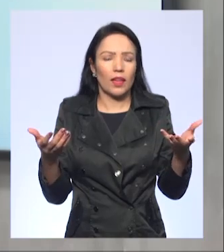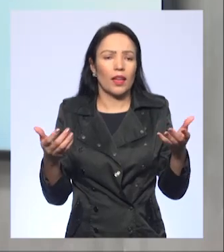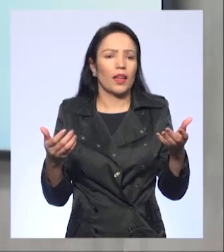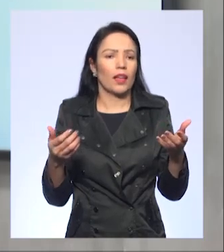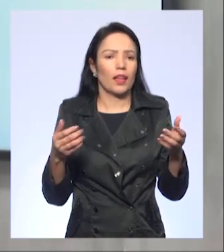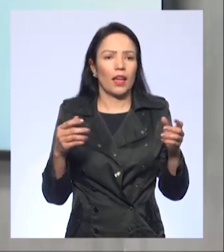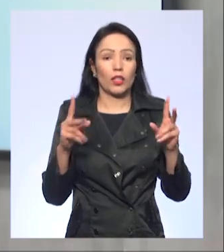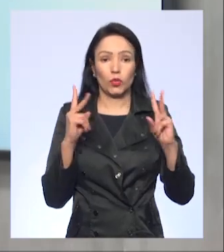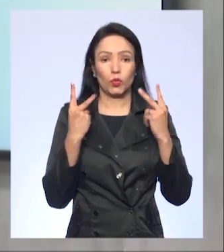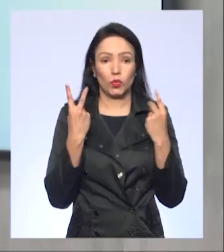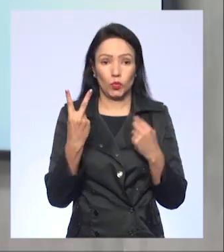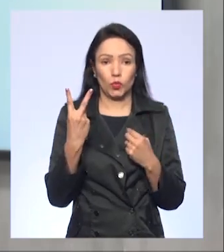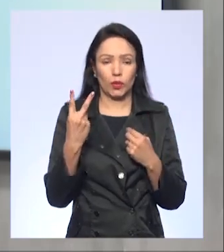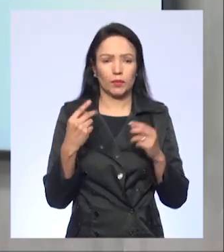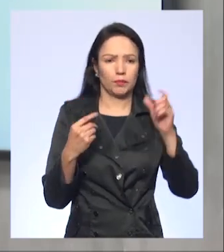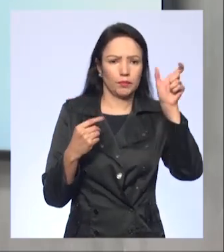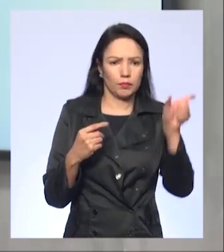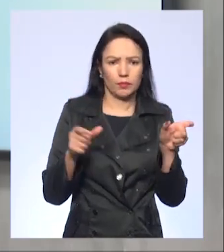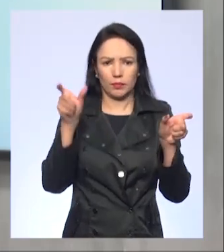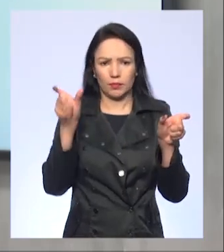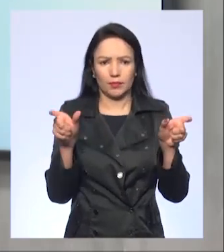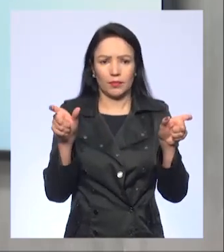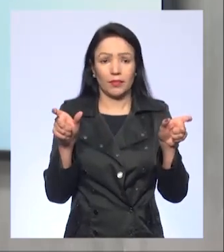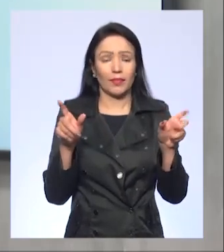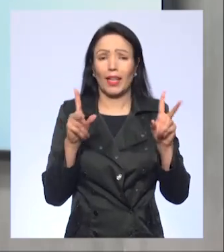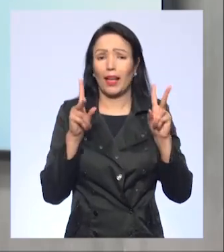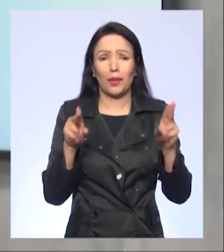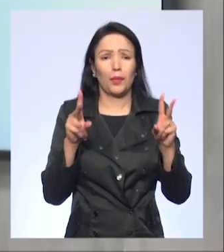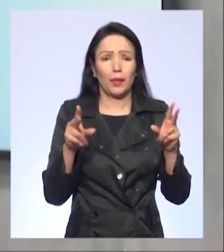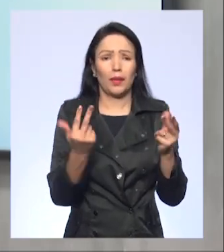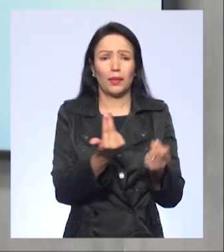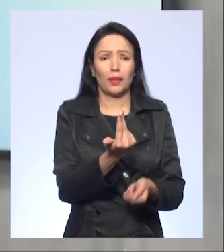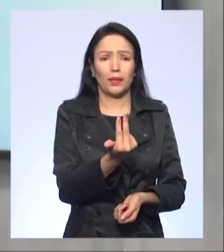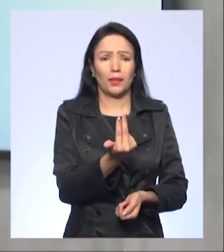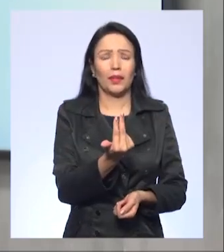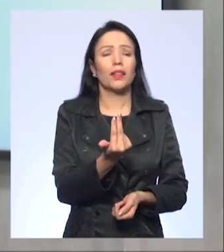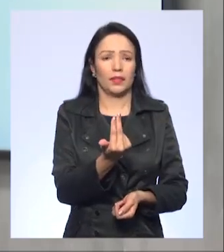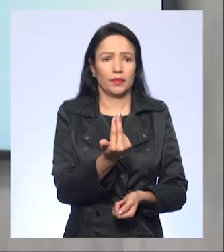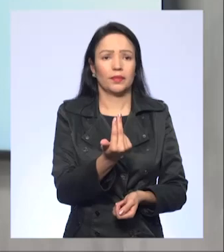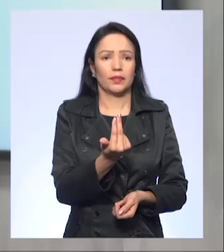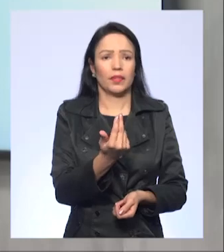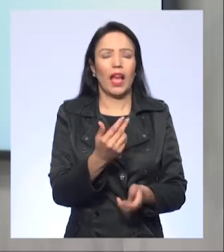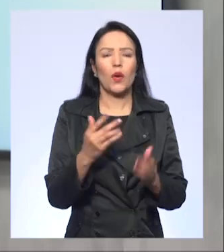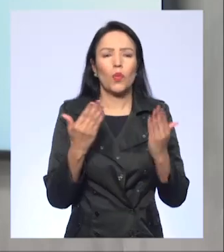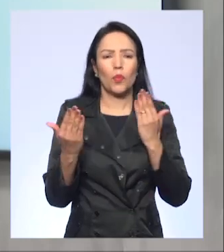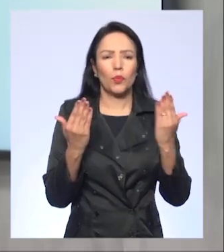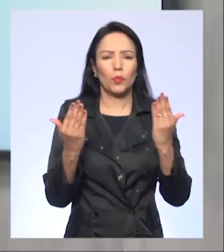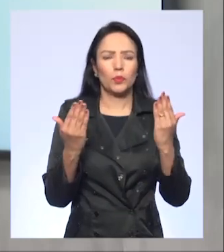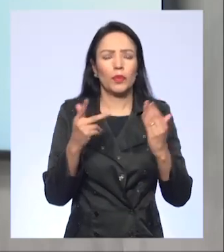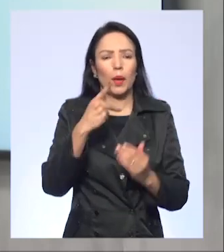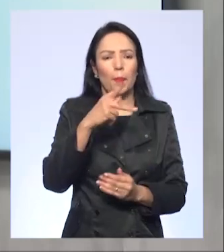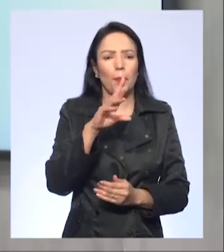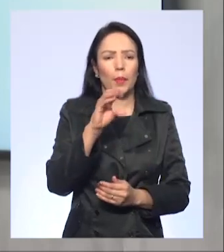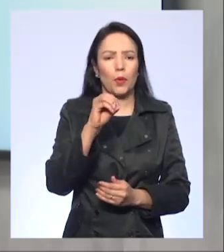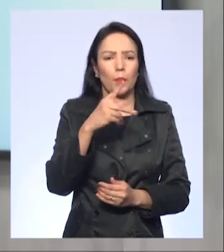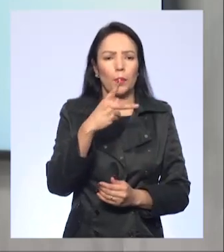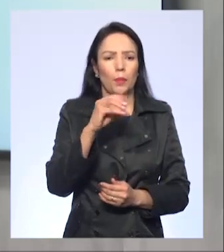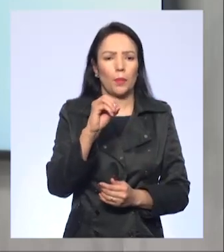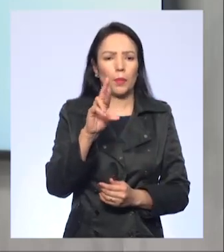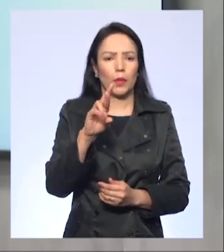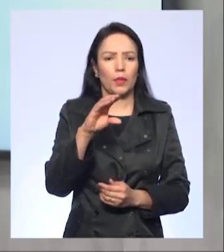é outra fração, só que elas estão igualadas. Frações igualadas trata-se de proporção. Isso que o